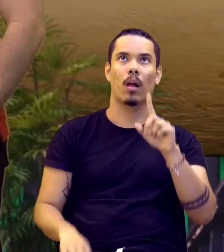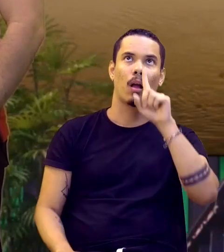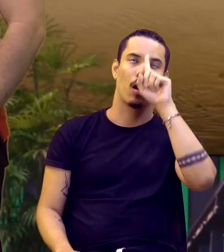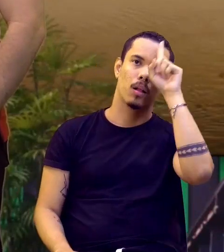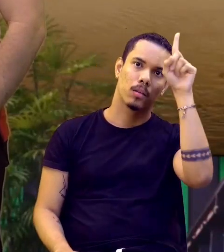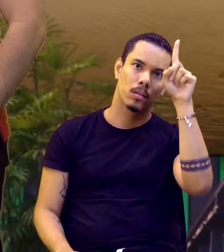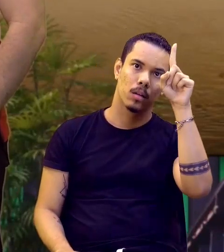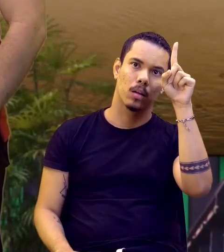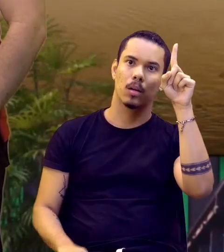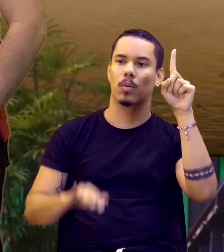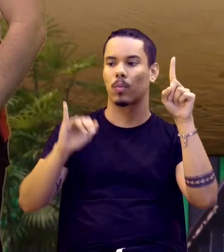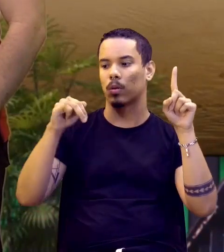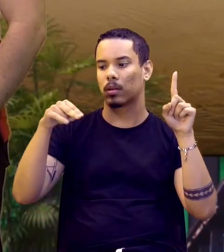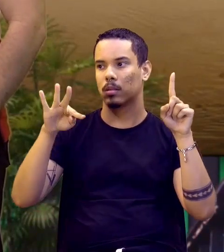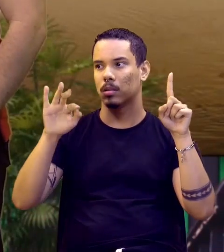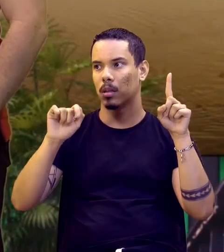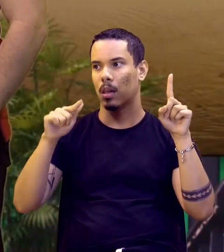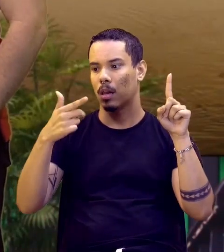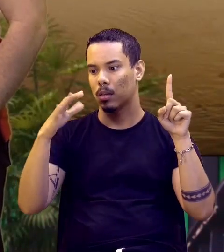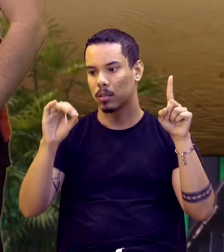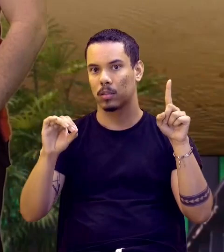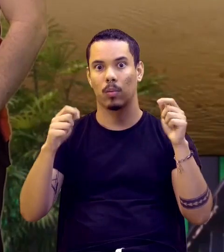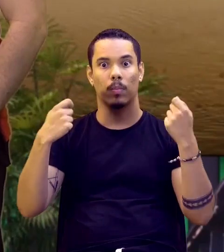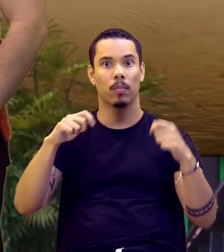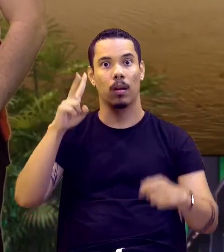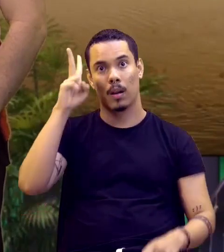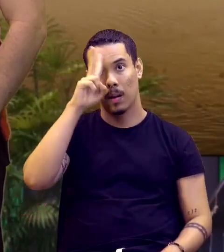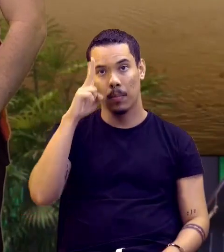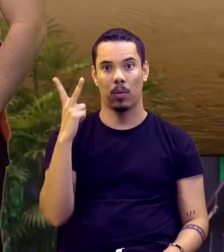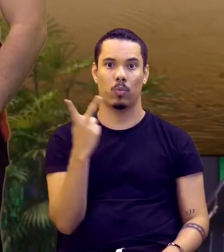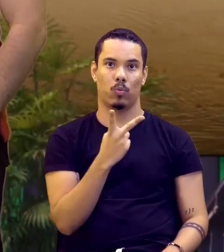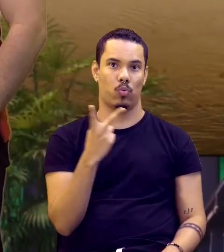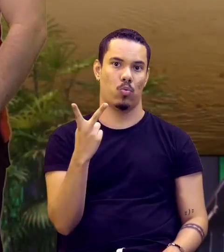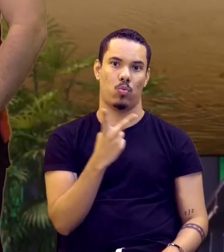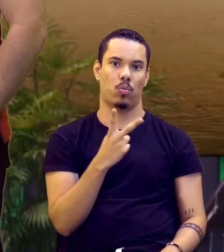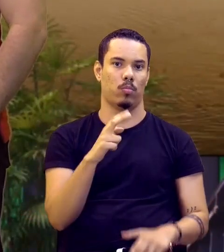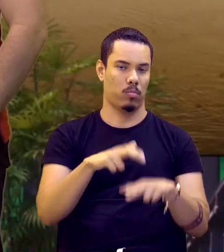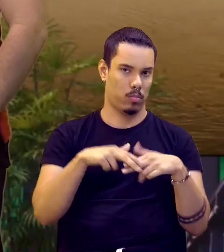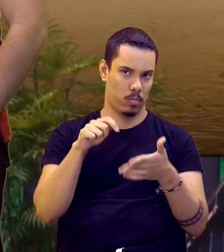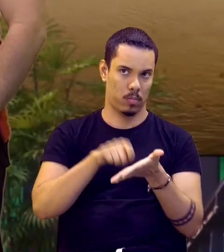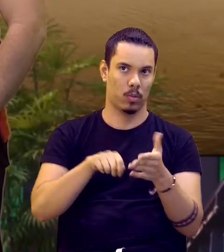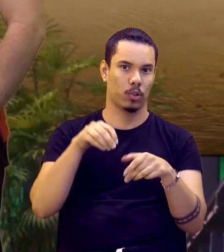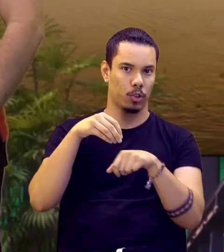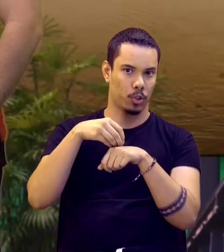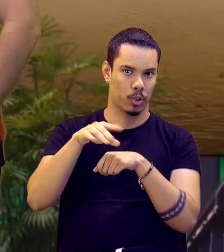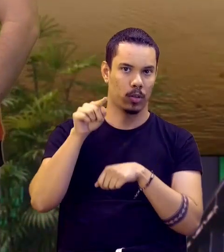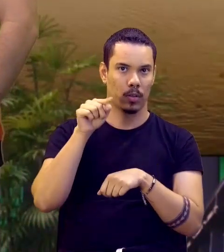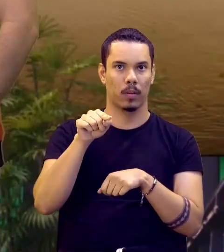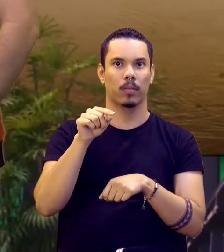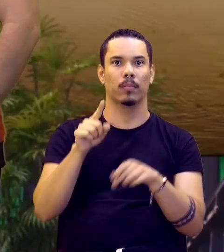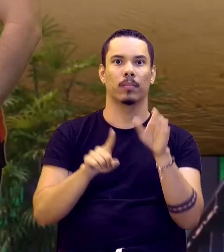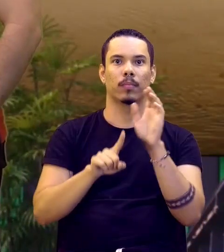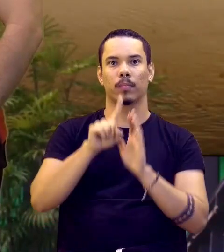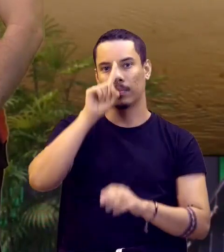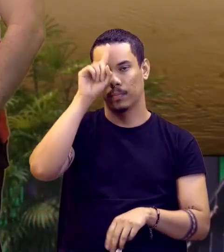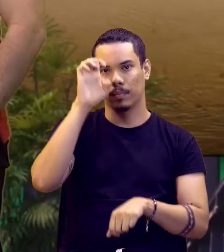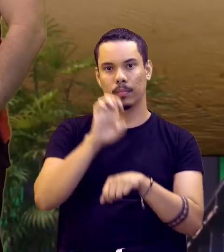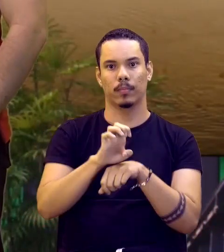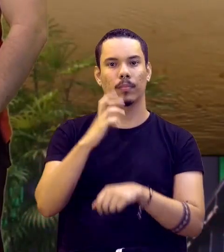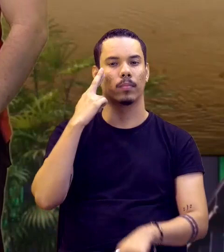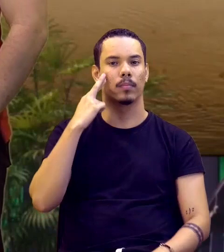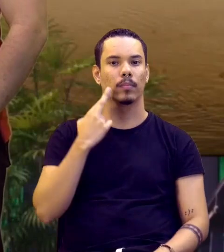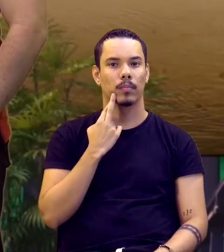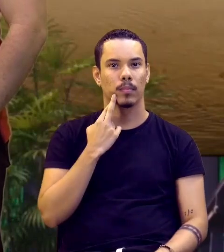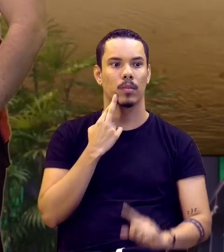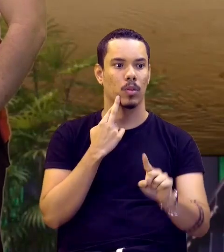ou instalação, aí tem que lembrar dos dois. Muito bem. Então já anota aí, a criação do Estado de Rondônia é um e a